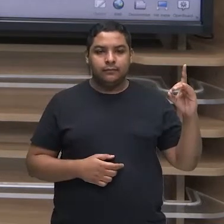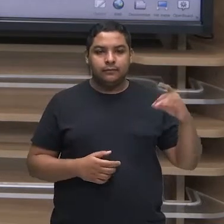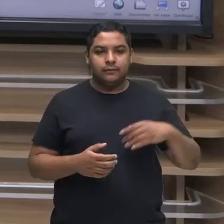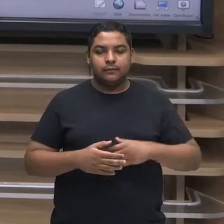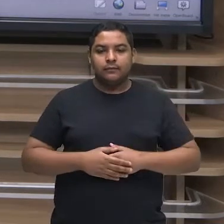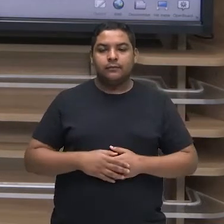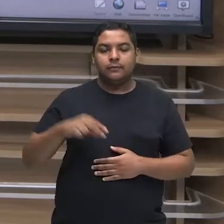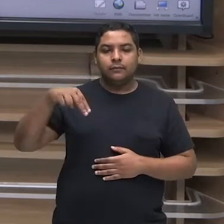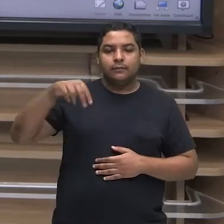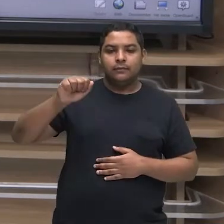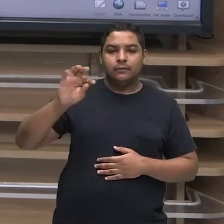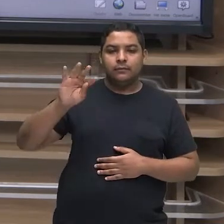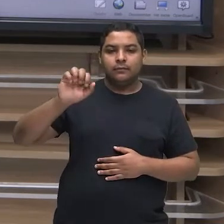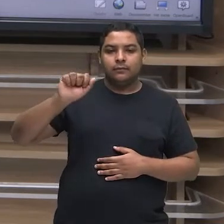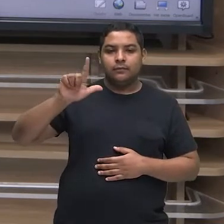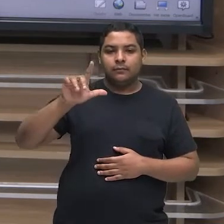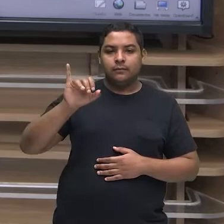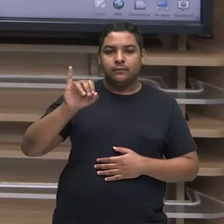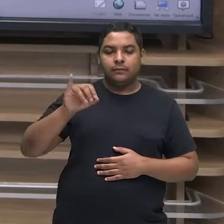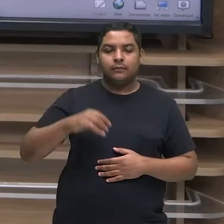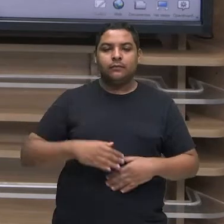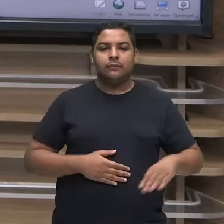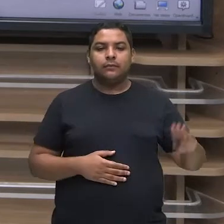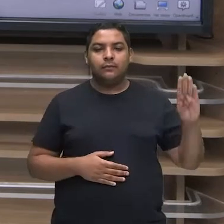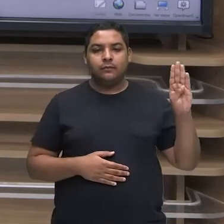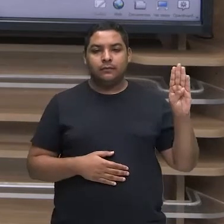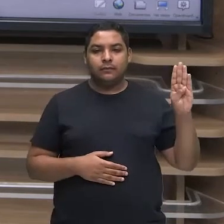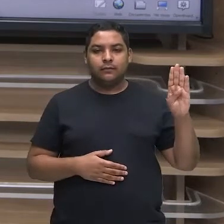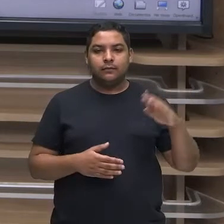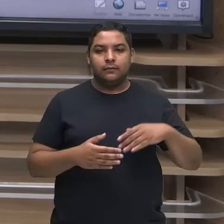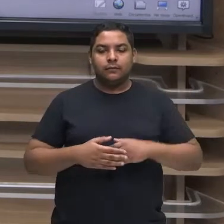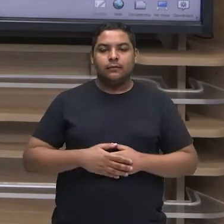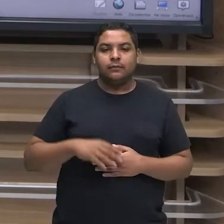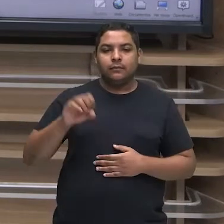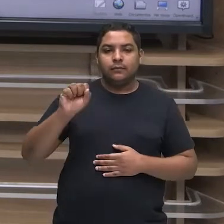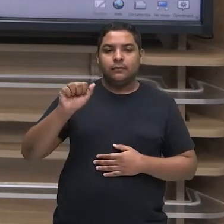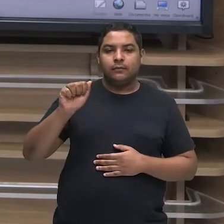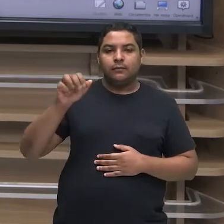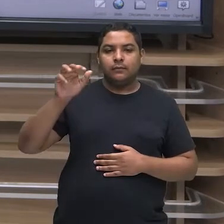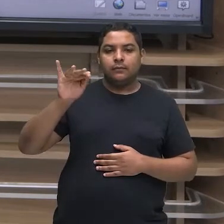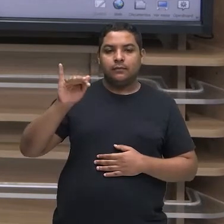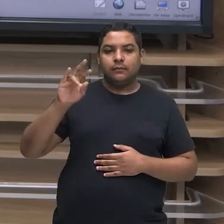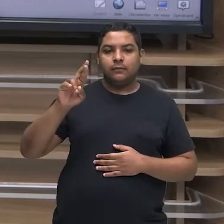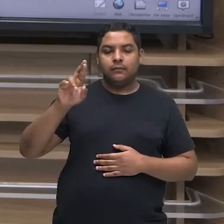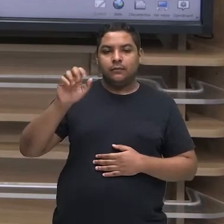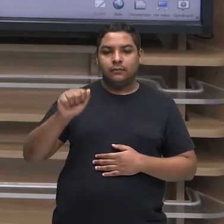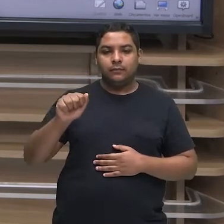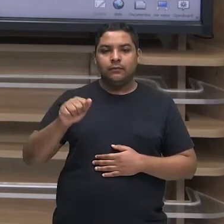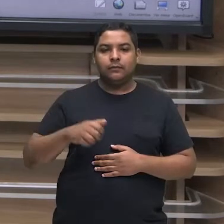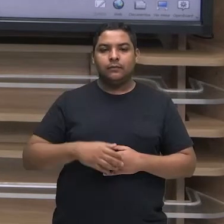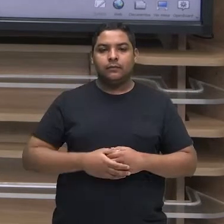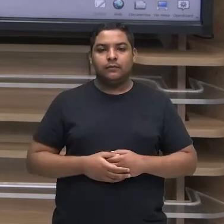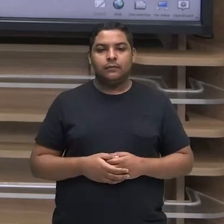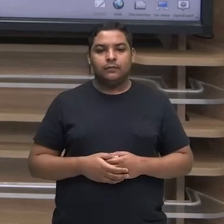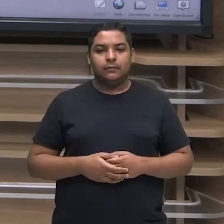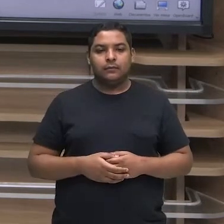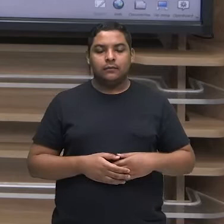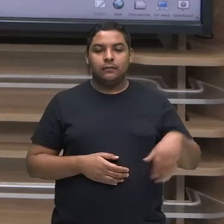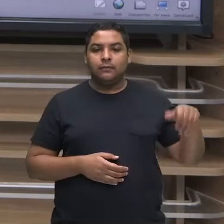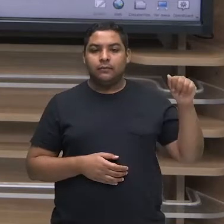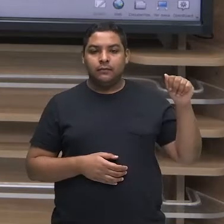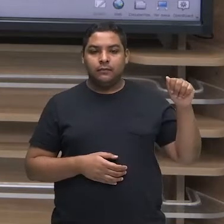B. Safira também B. O Moisés, ele respondeu letra